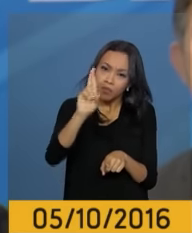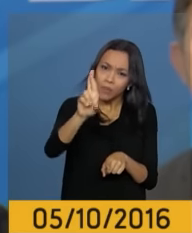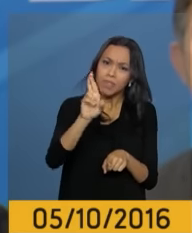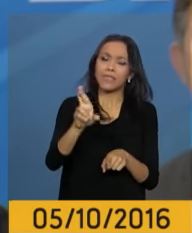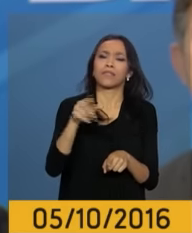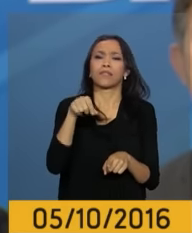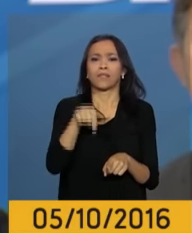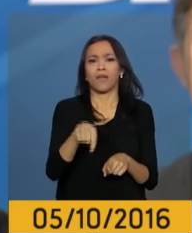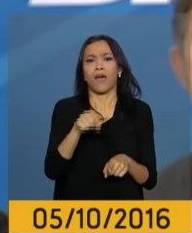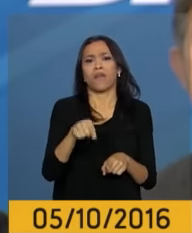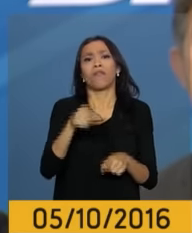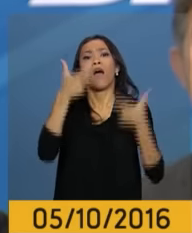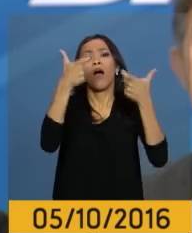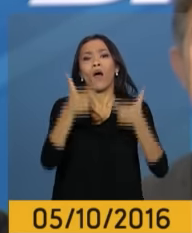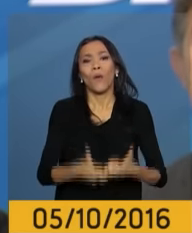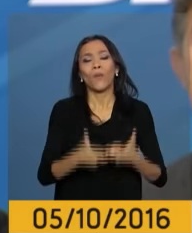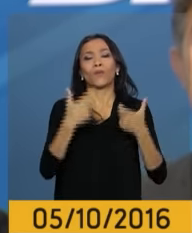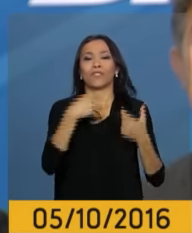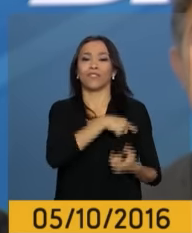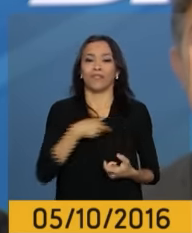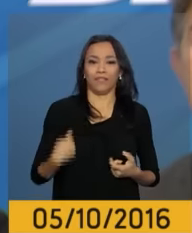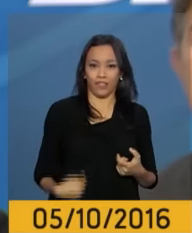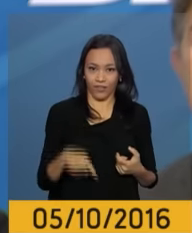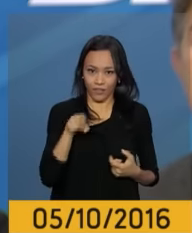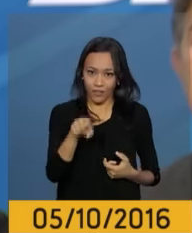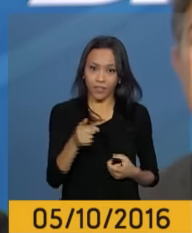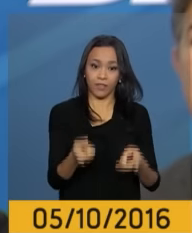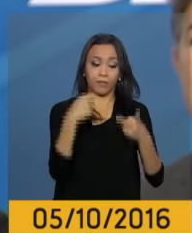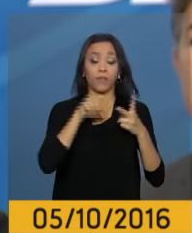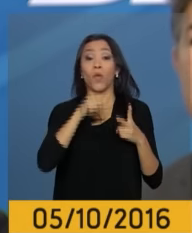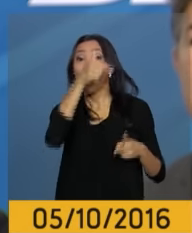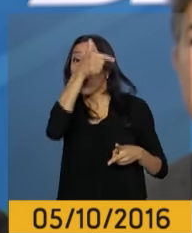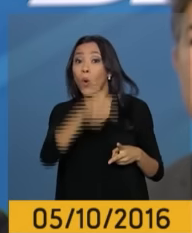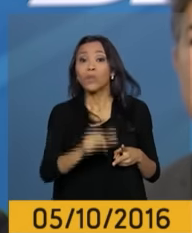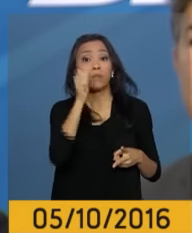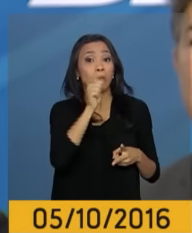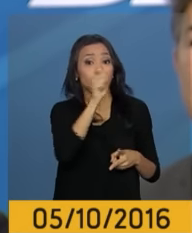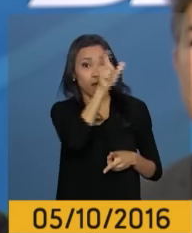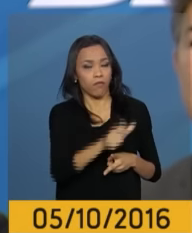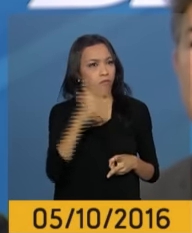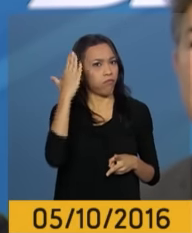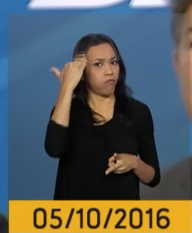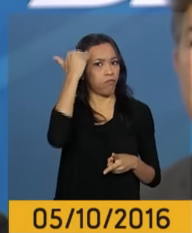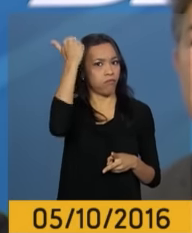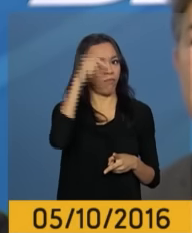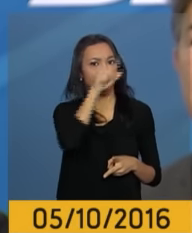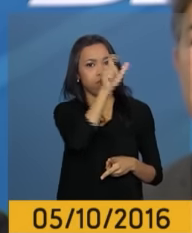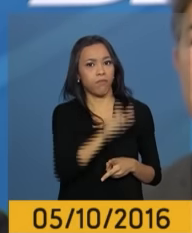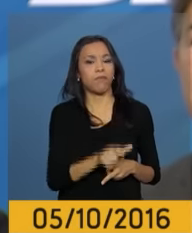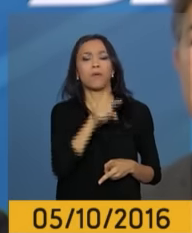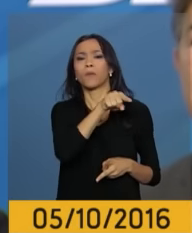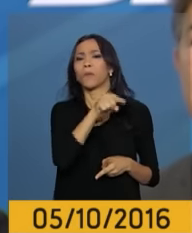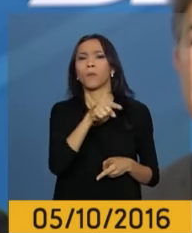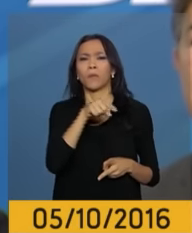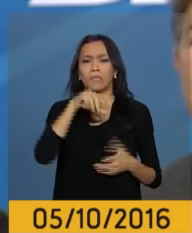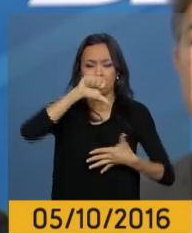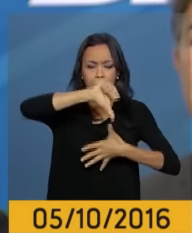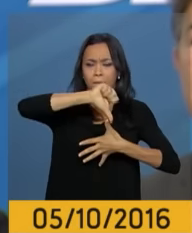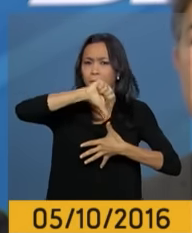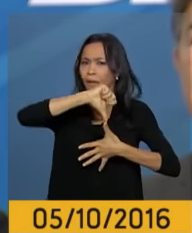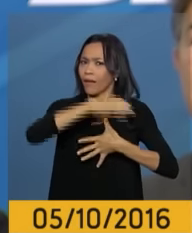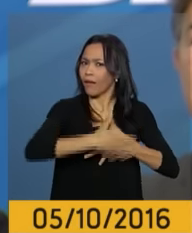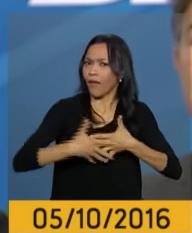da República Popular da China. De Gabi Fujimoto, precursora, através da OEA, dos programas de toda a América